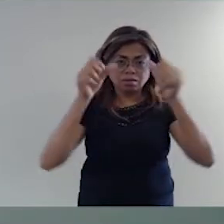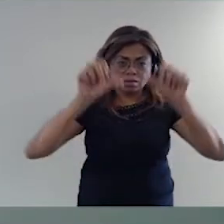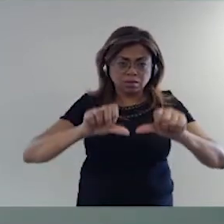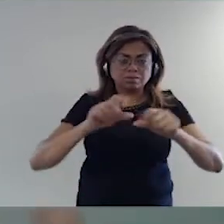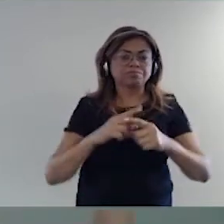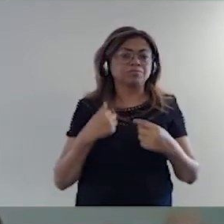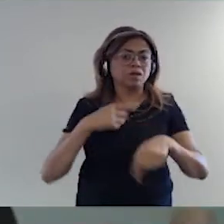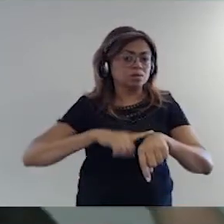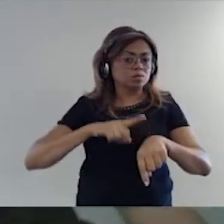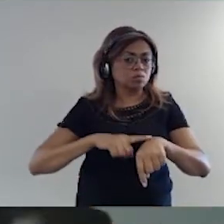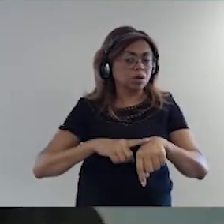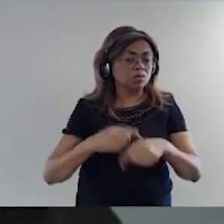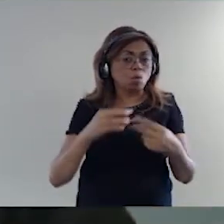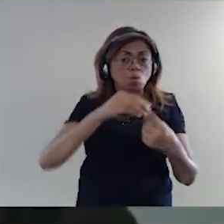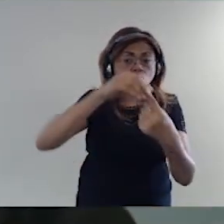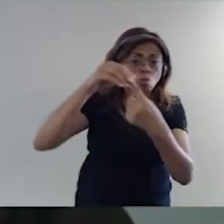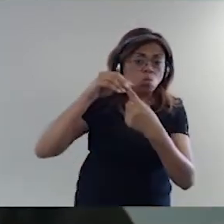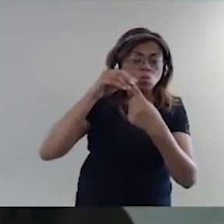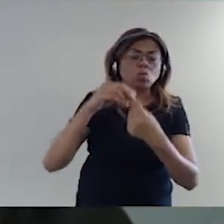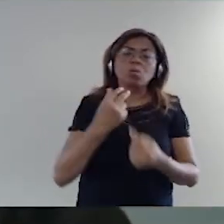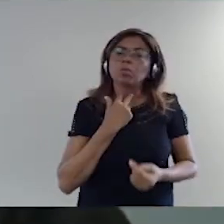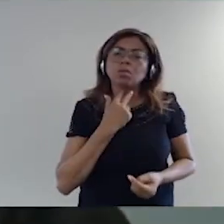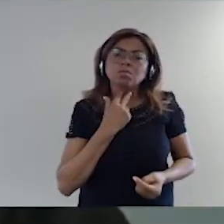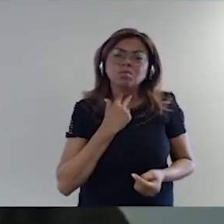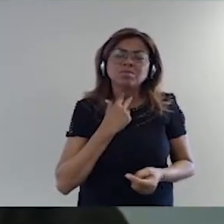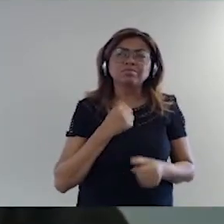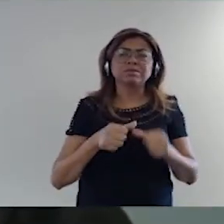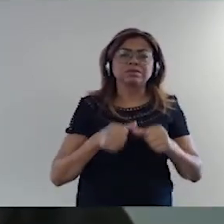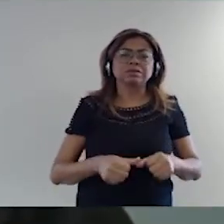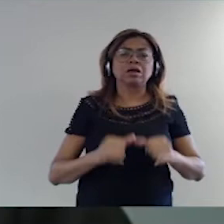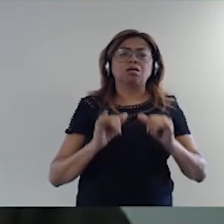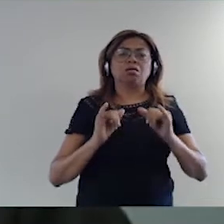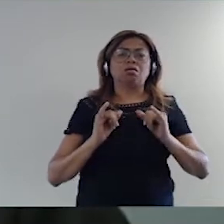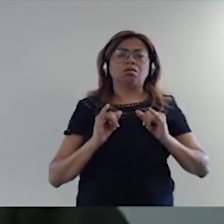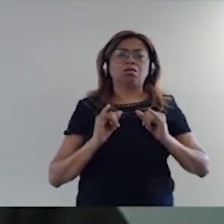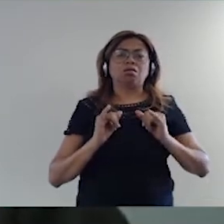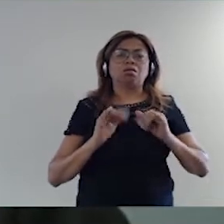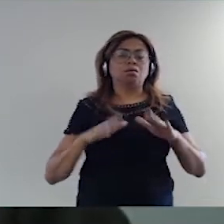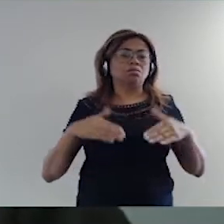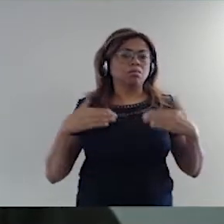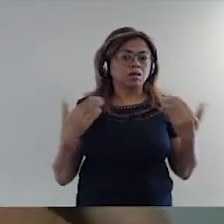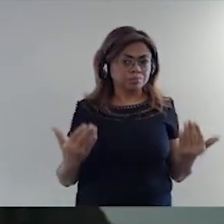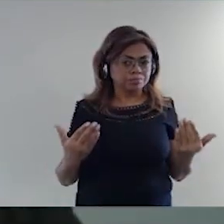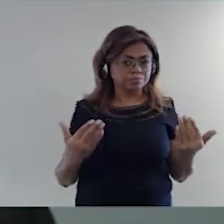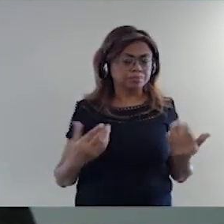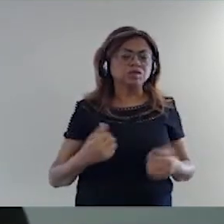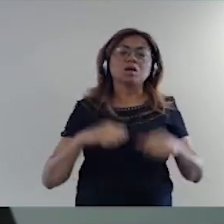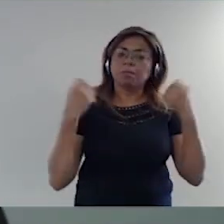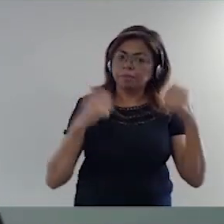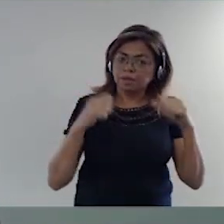porque nós não podemos ficar na dependência dessa total virtualização. Alguns atos não têm como